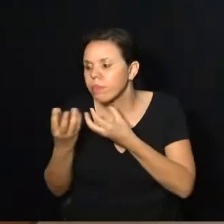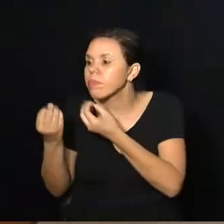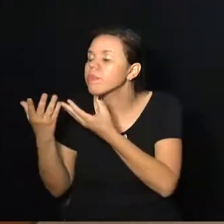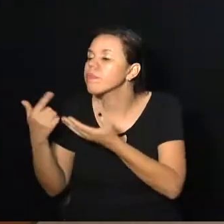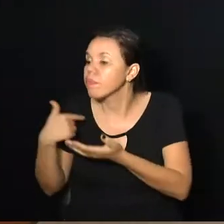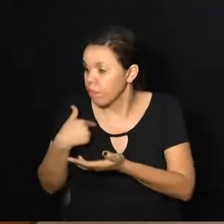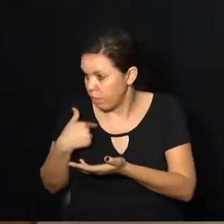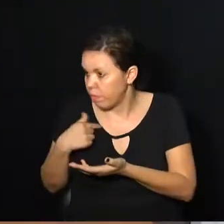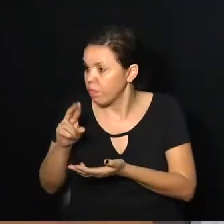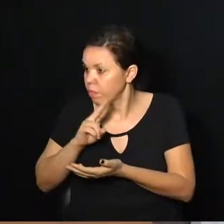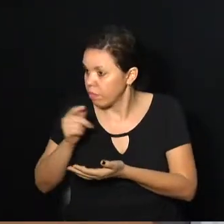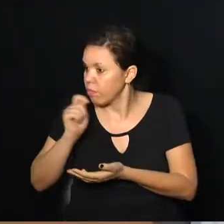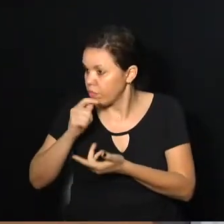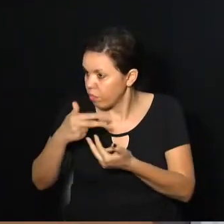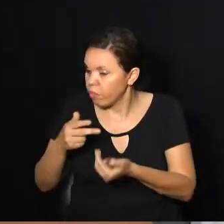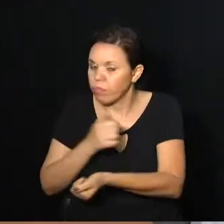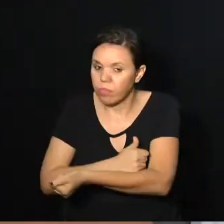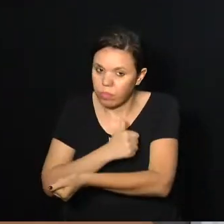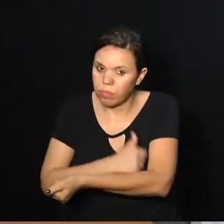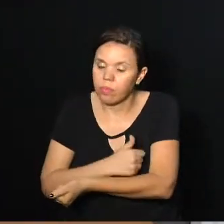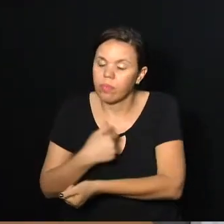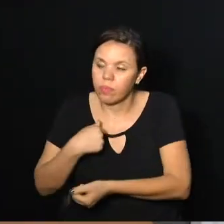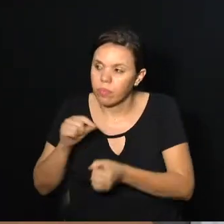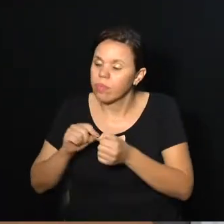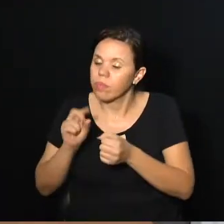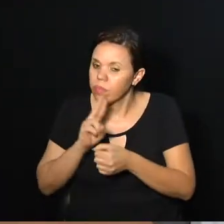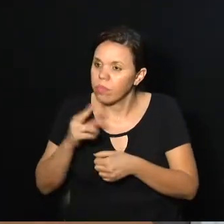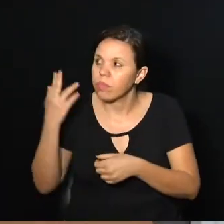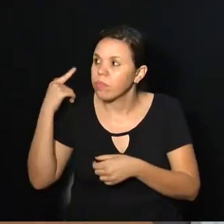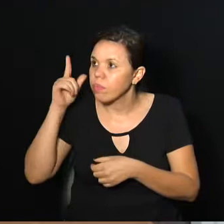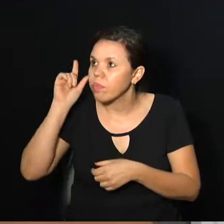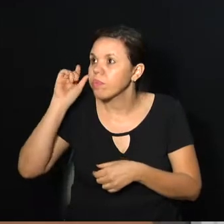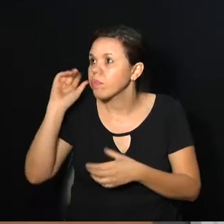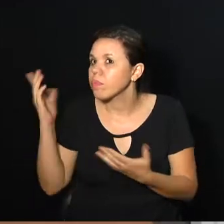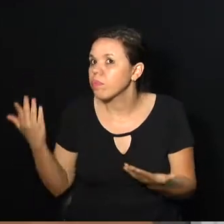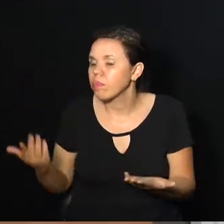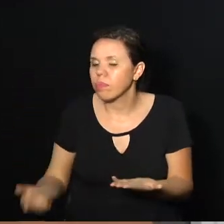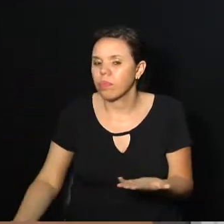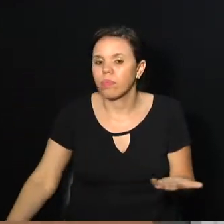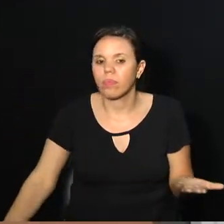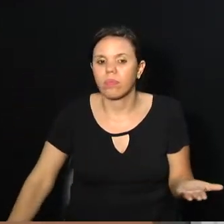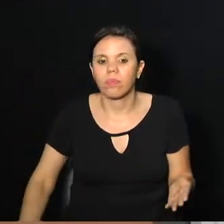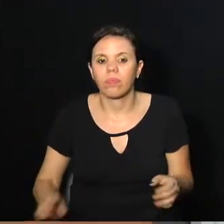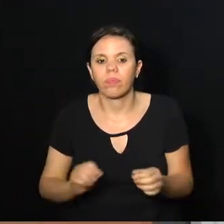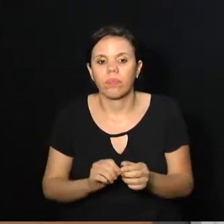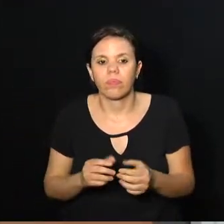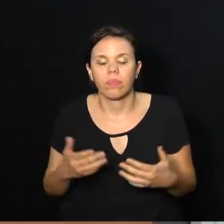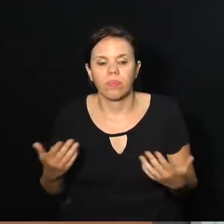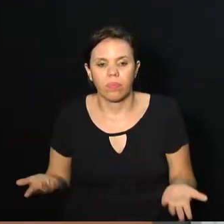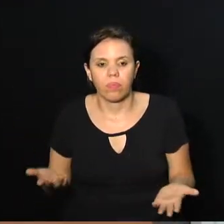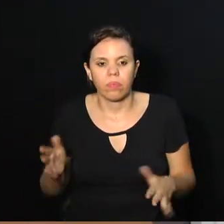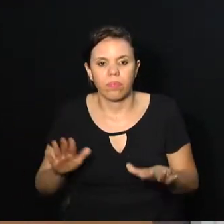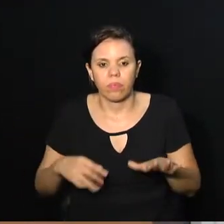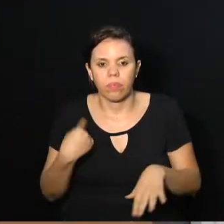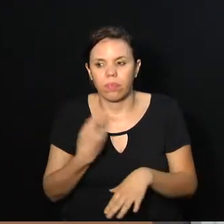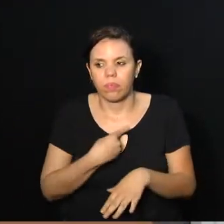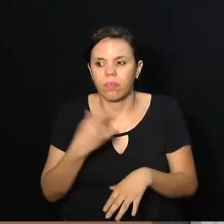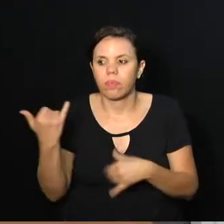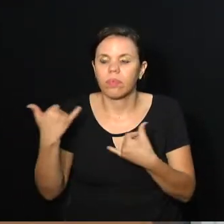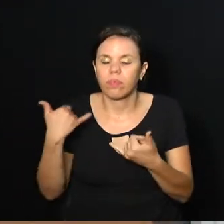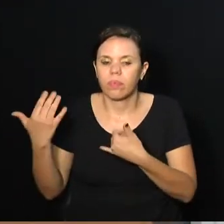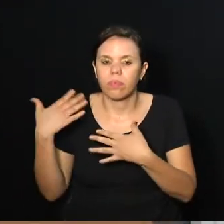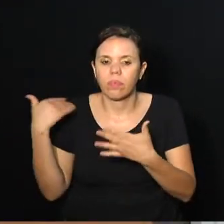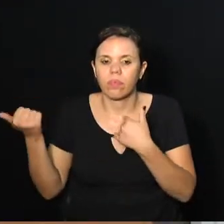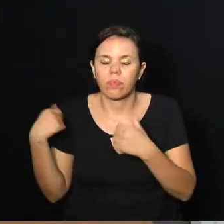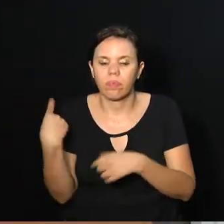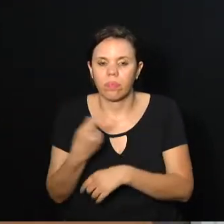eu sou usuária, eu sou dependente, eu fiz uso ontem, aí a gente é acionado, o serviço social é